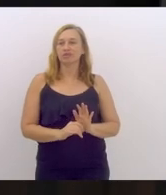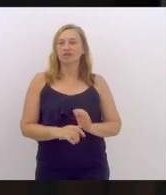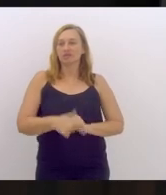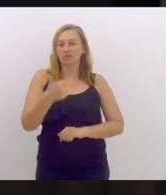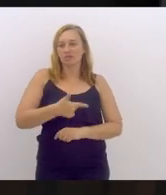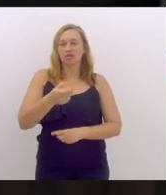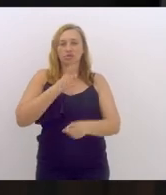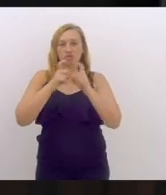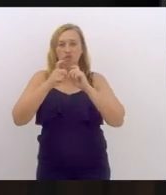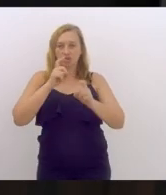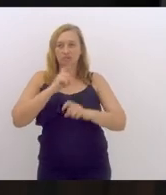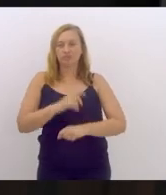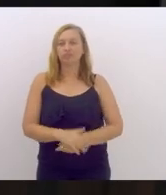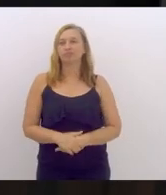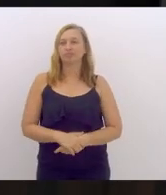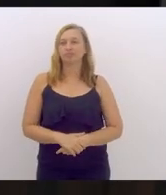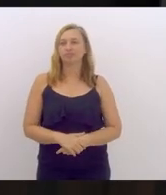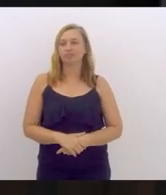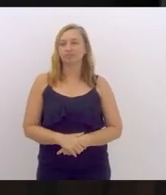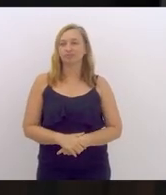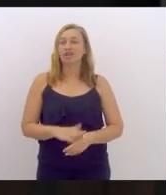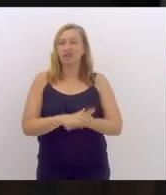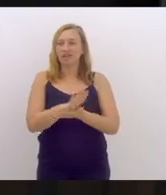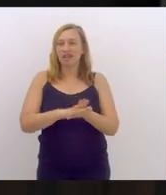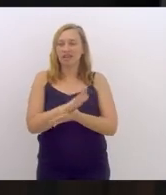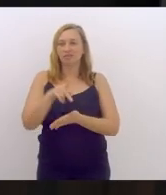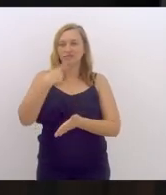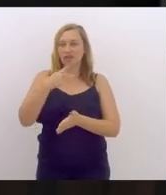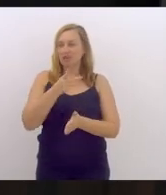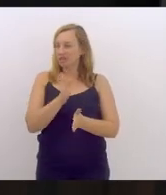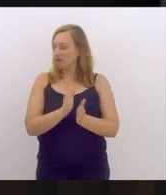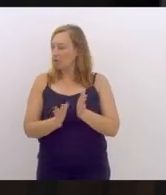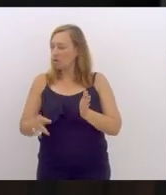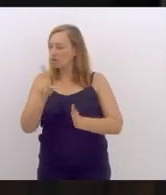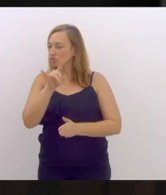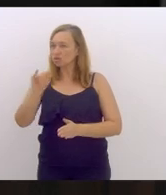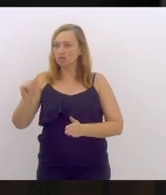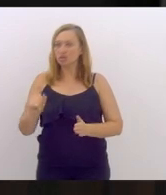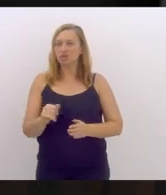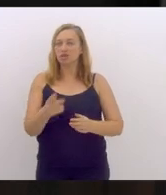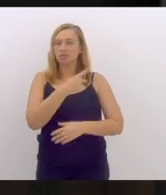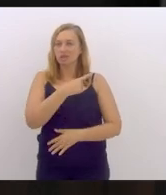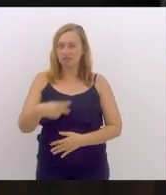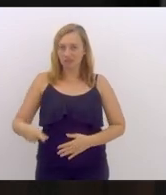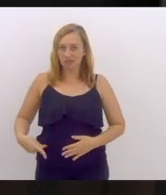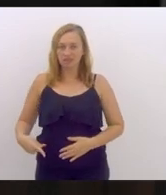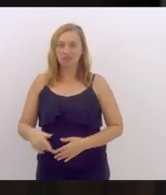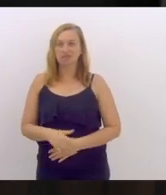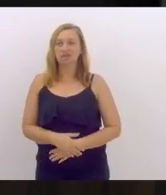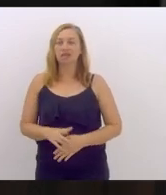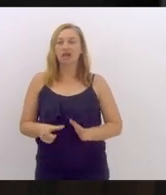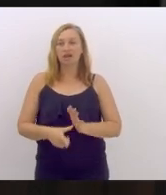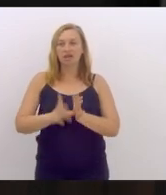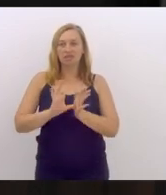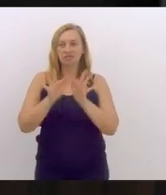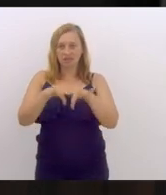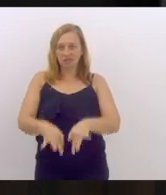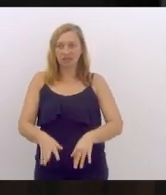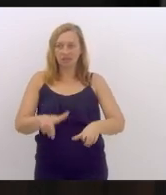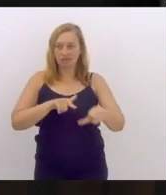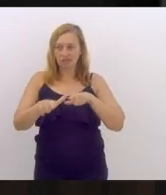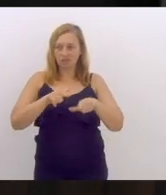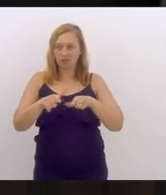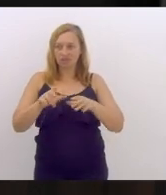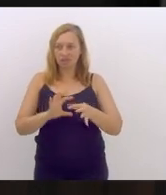para a segunda discussão nada mais a tratar na ordem do dia presidência antes de encerrar os trabalhos